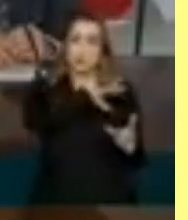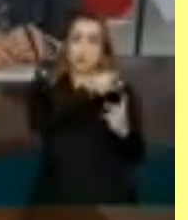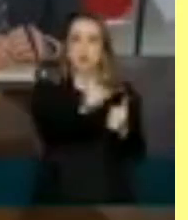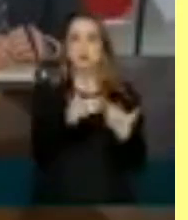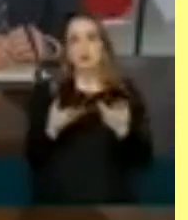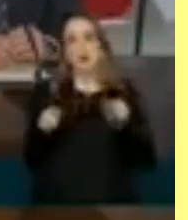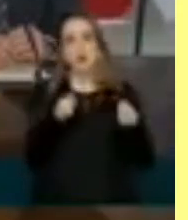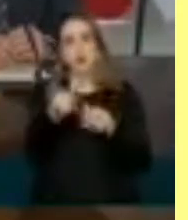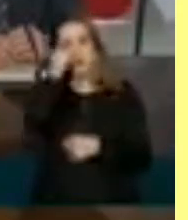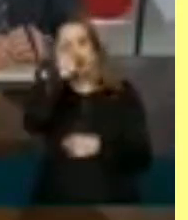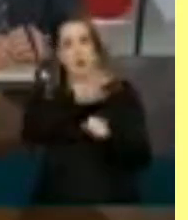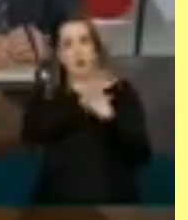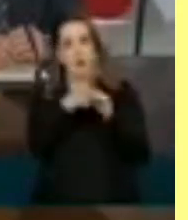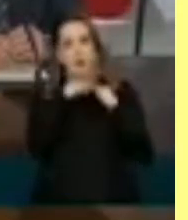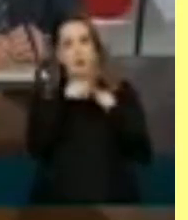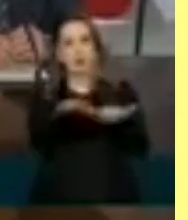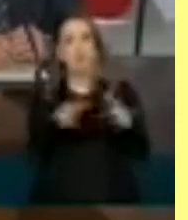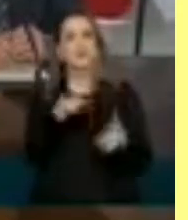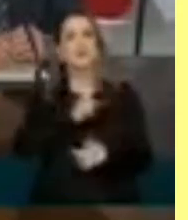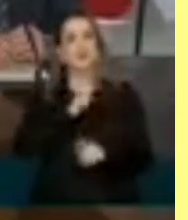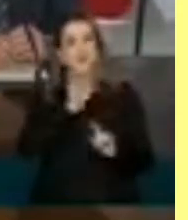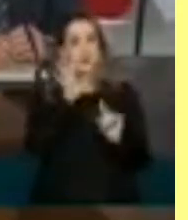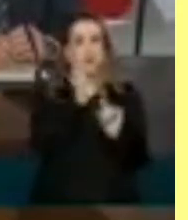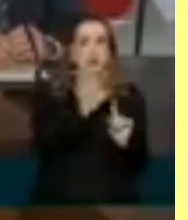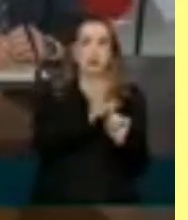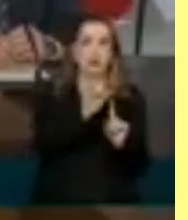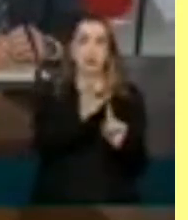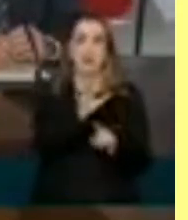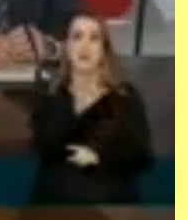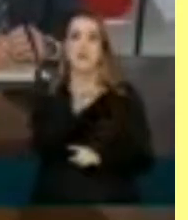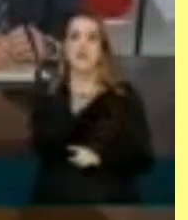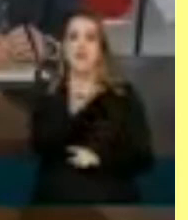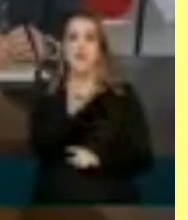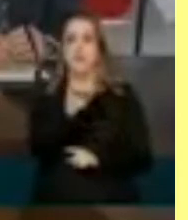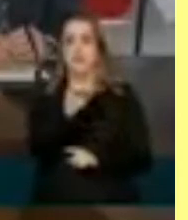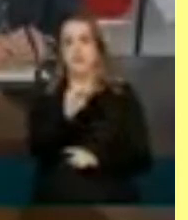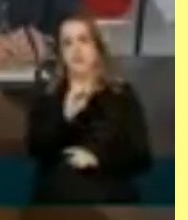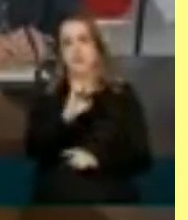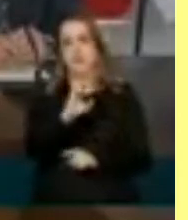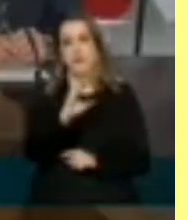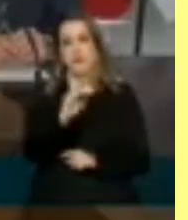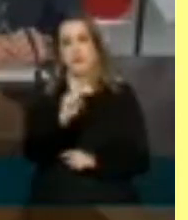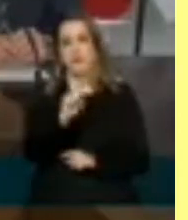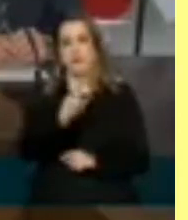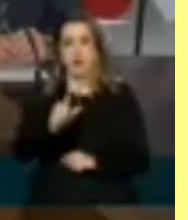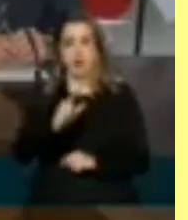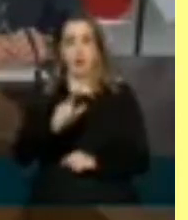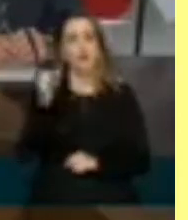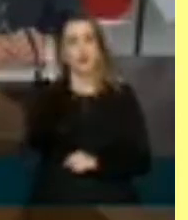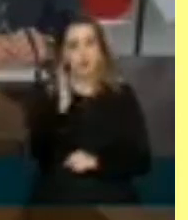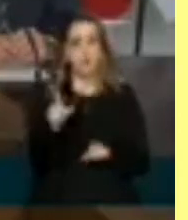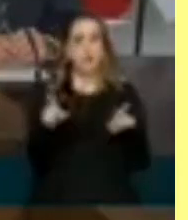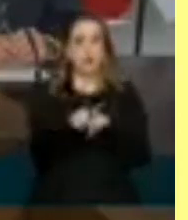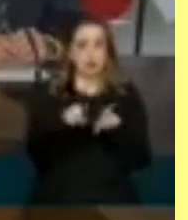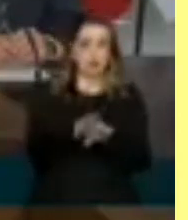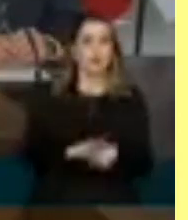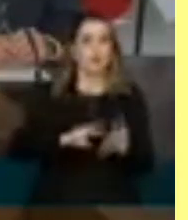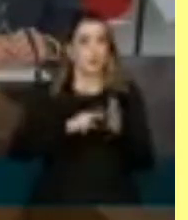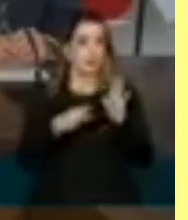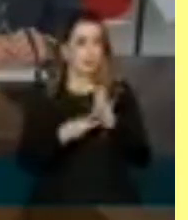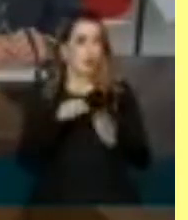de combate à Covid tiveram enorme impacto fiscal no Brasil, equivalente a cerca de 8,6% do nosso